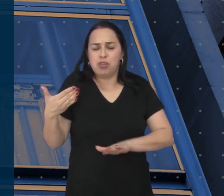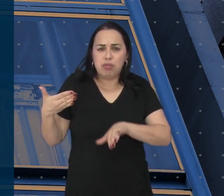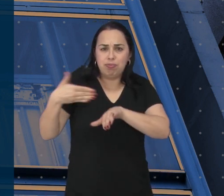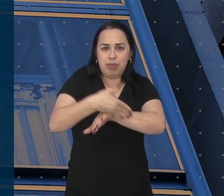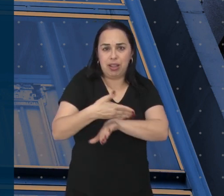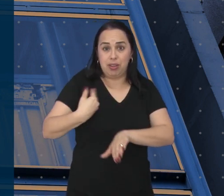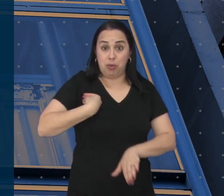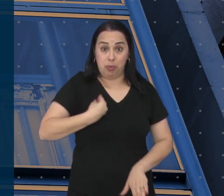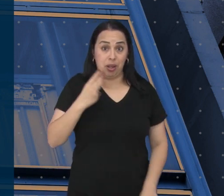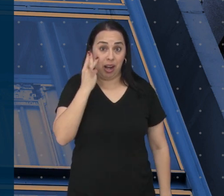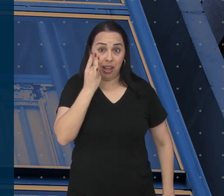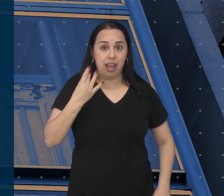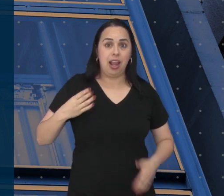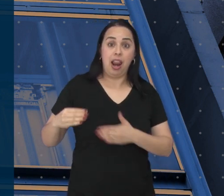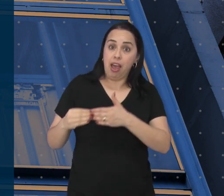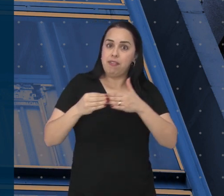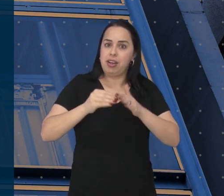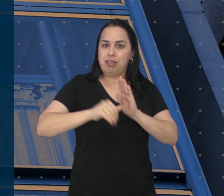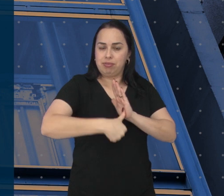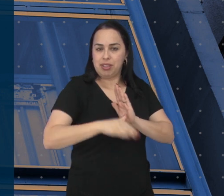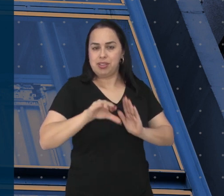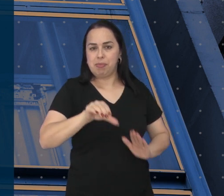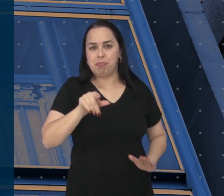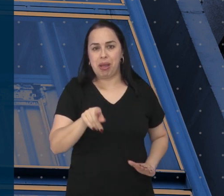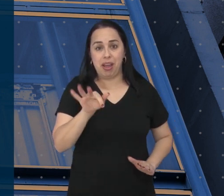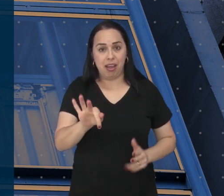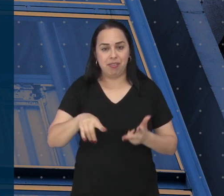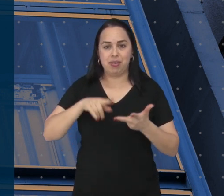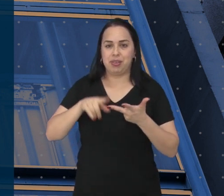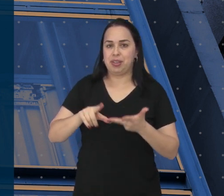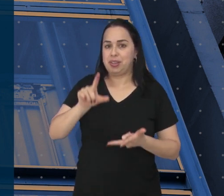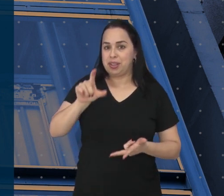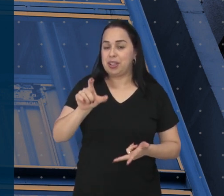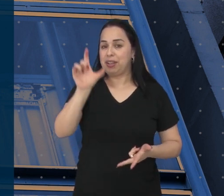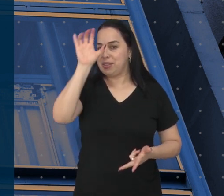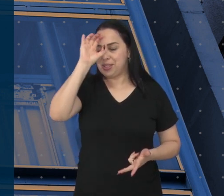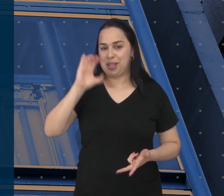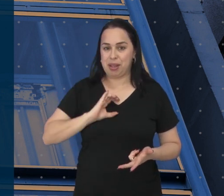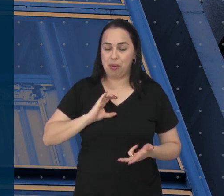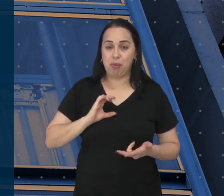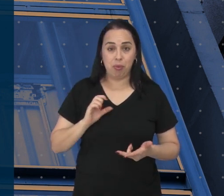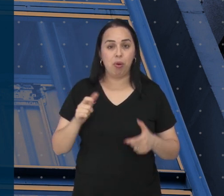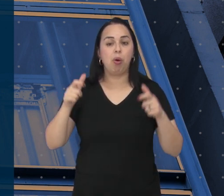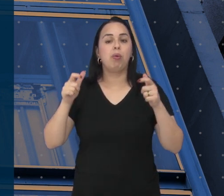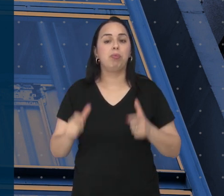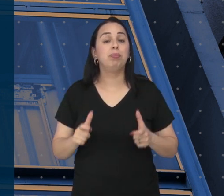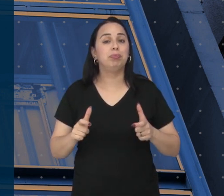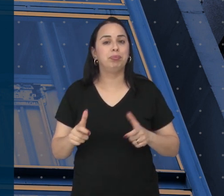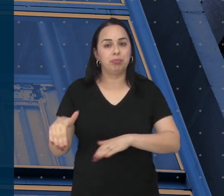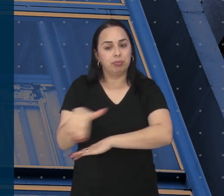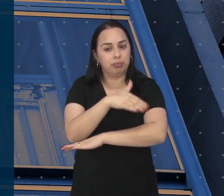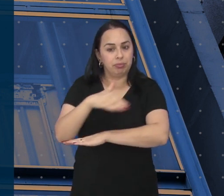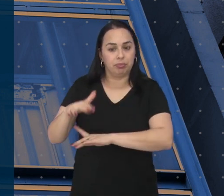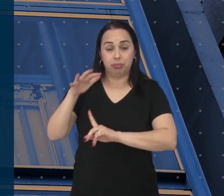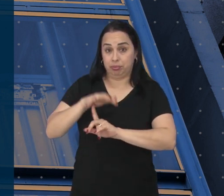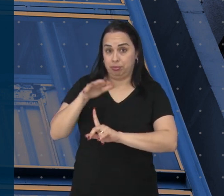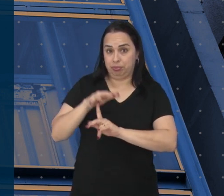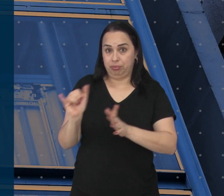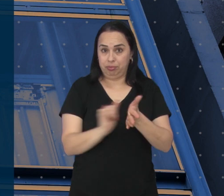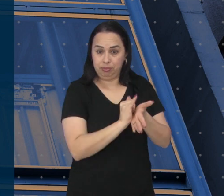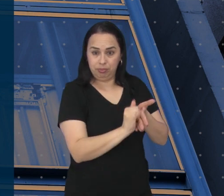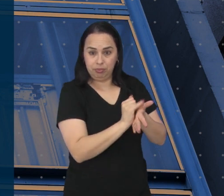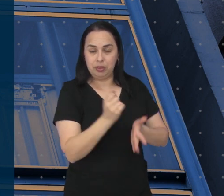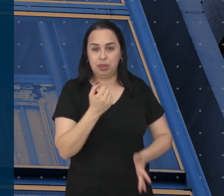só comparecer ao PAT, levando RG, CPF, carteira de trabalho e o cartão cidadão. O PAT fica na Praça Afonso Pena,